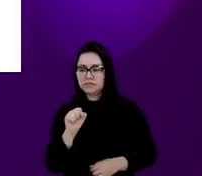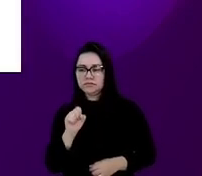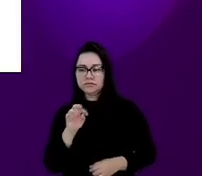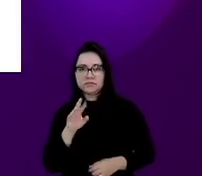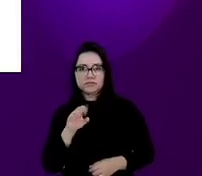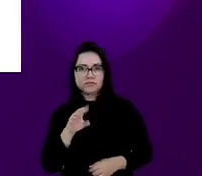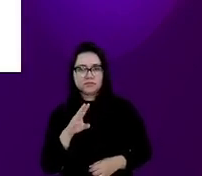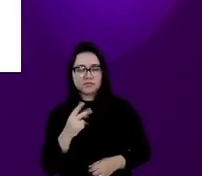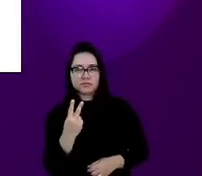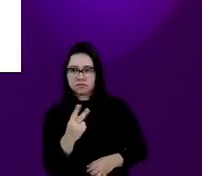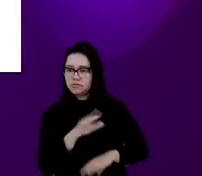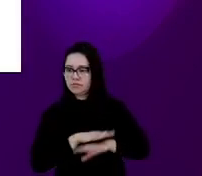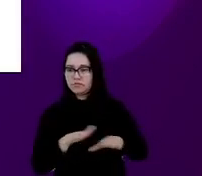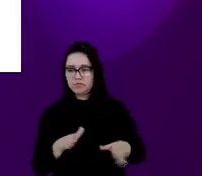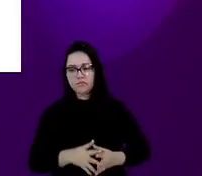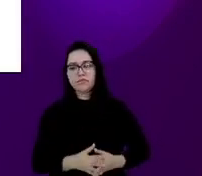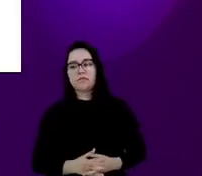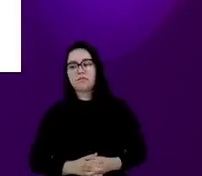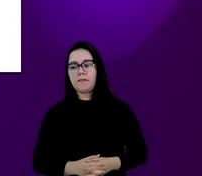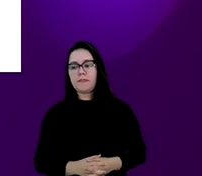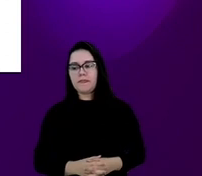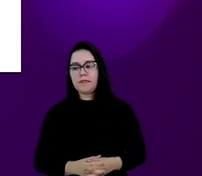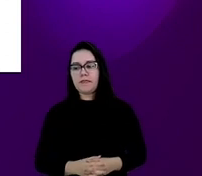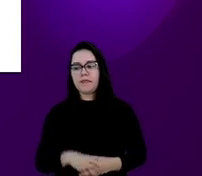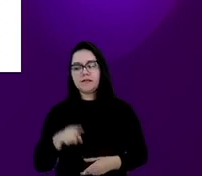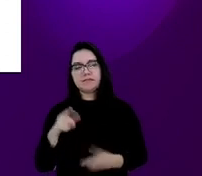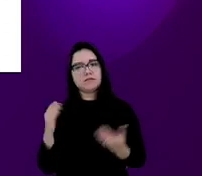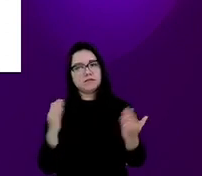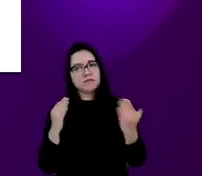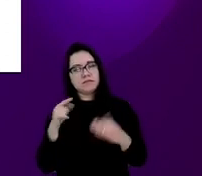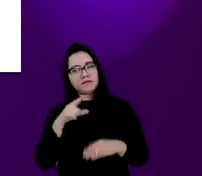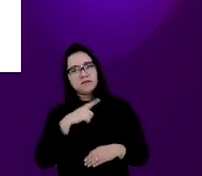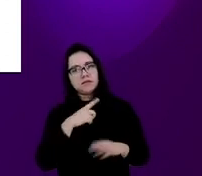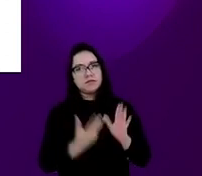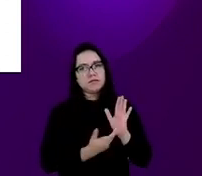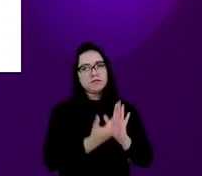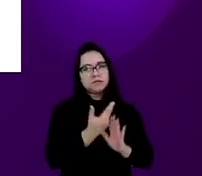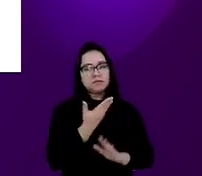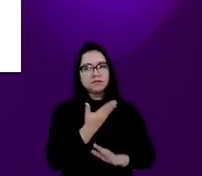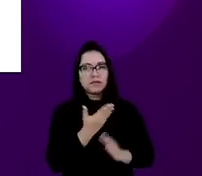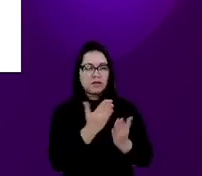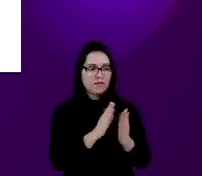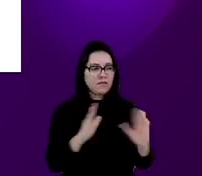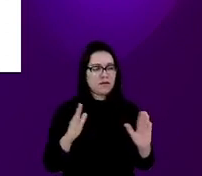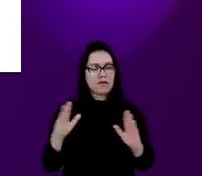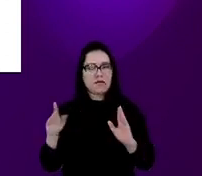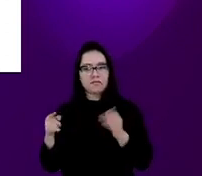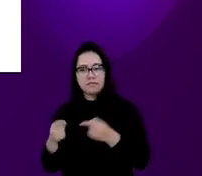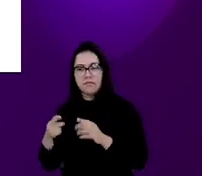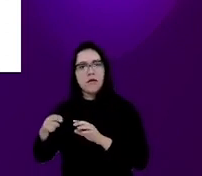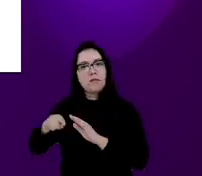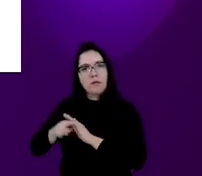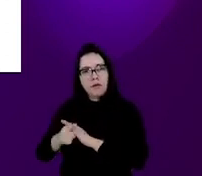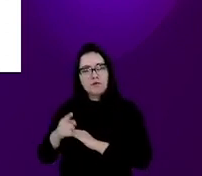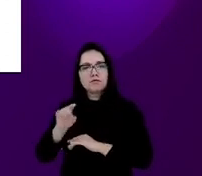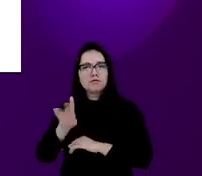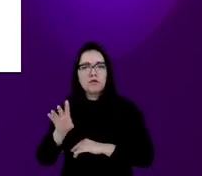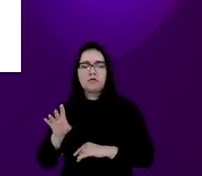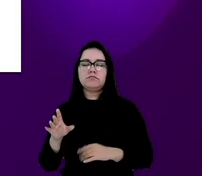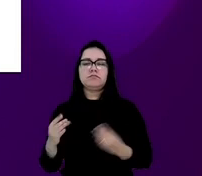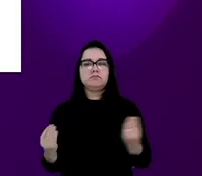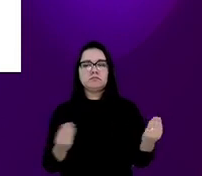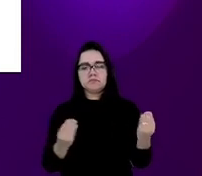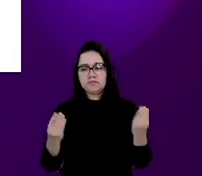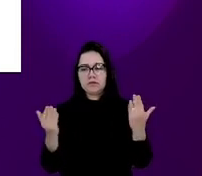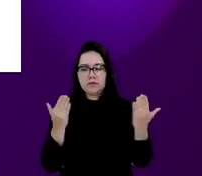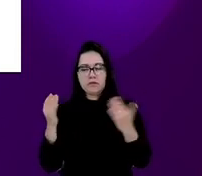trocáteres inicialmente. Então, quando você compara a cirurgia laparoscópica e a cirurgia aberta, não quero bater muito na data, por ser uma mesa